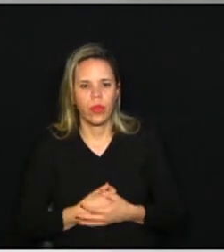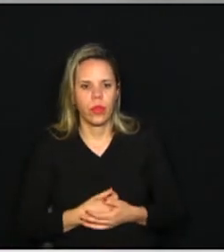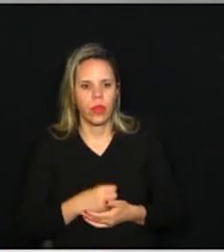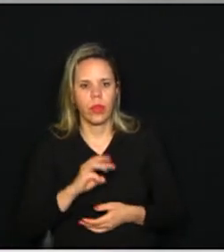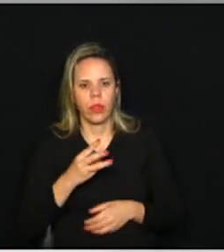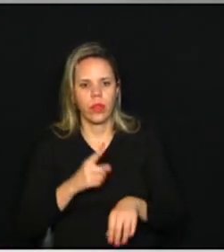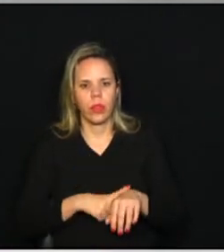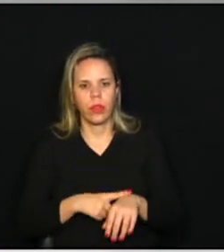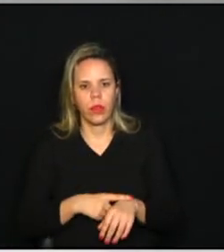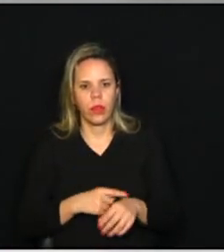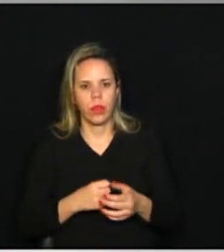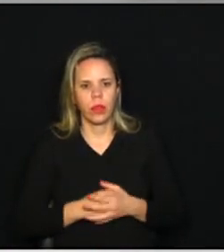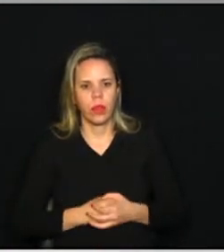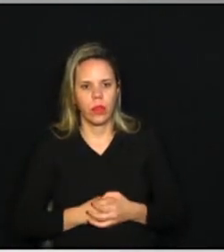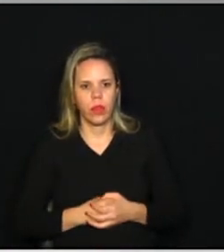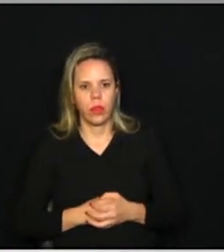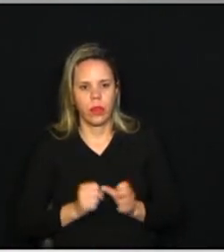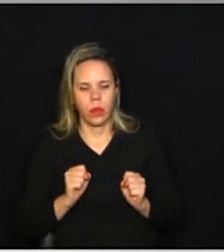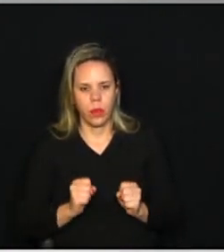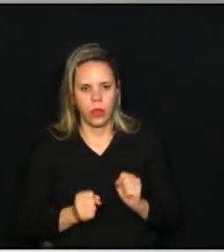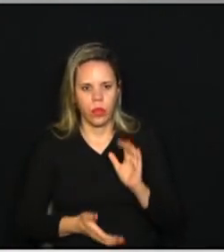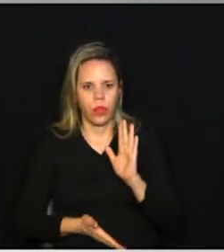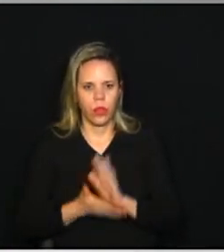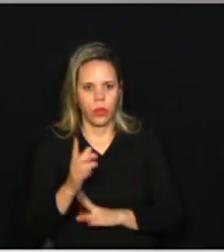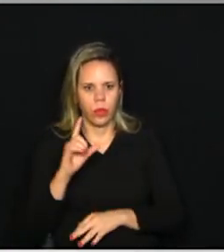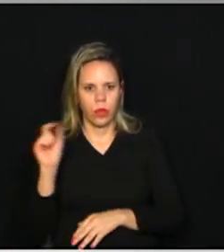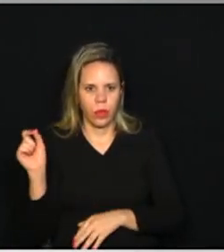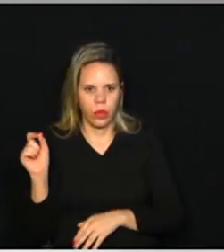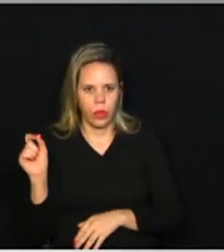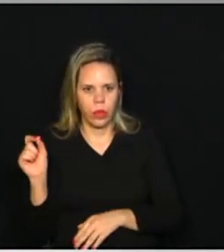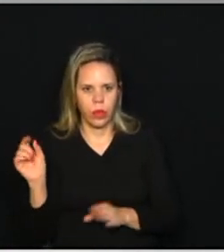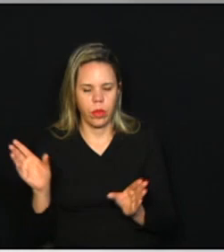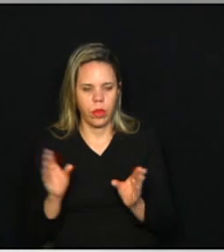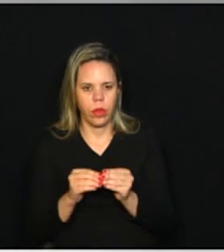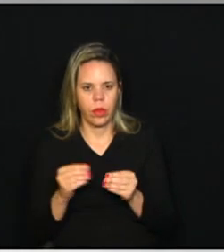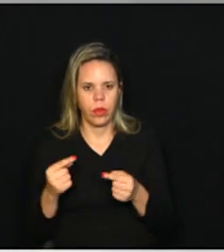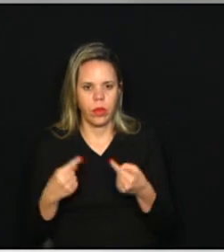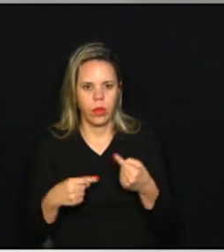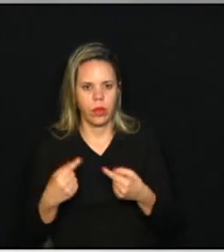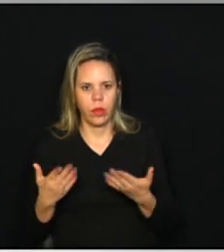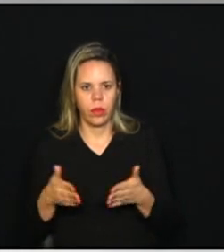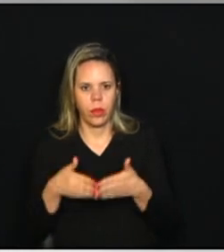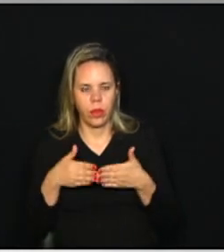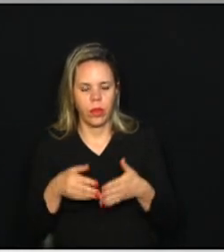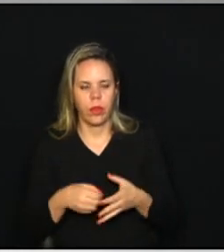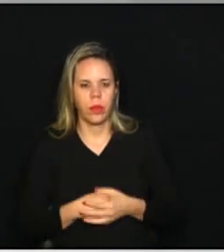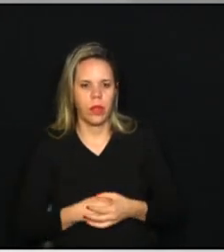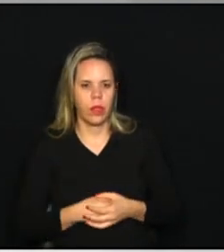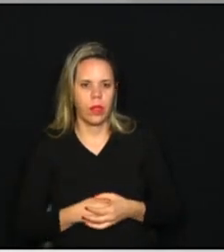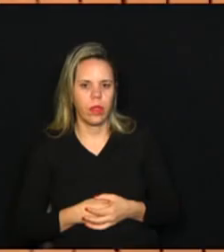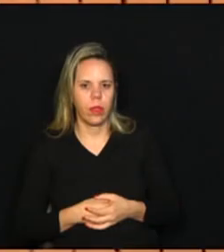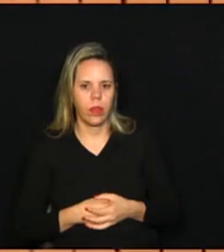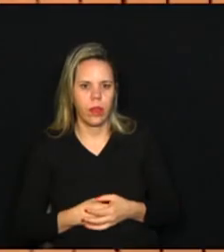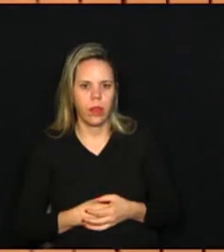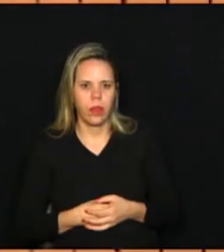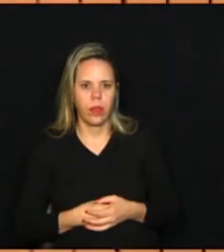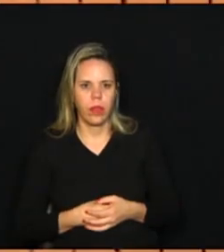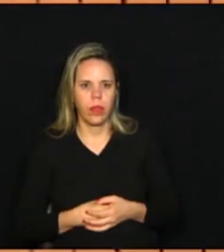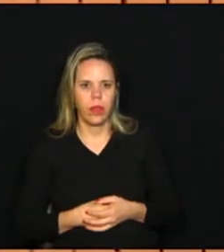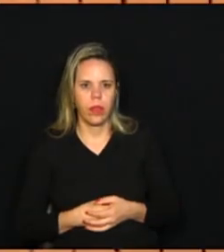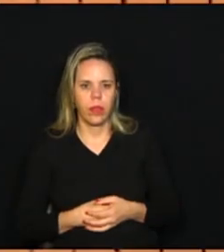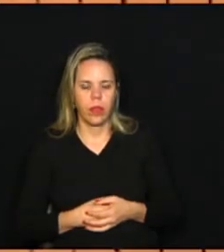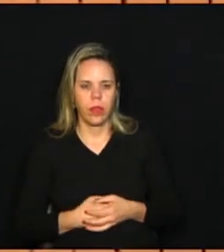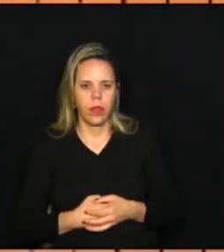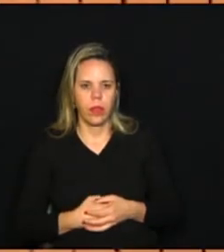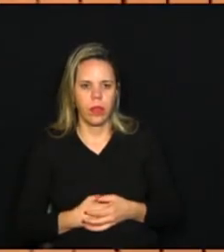15. Será que a gente poderia ser mais breve nas discussões, por favor? Então, Valéria, nós vamos fazer o seguinte,